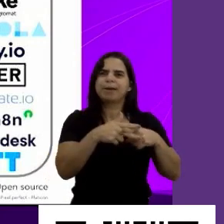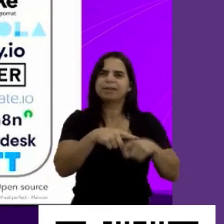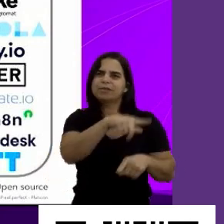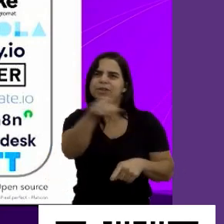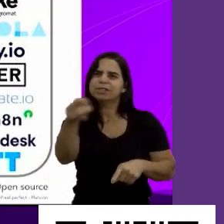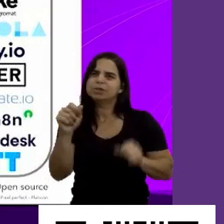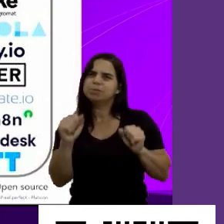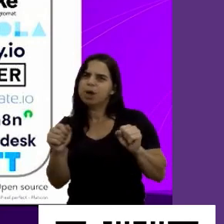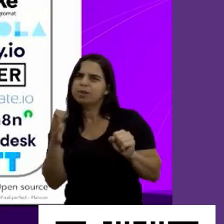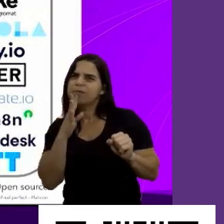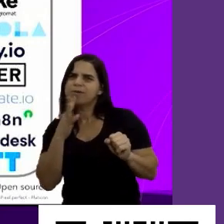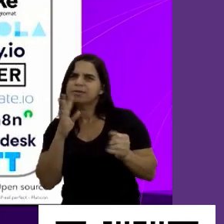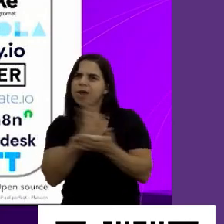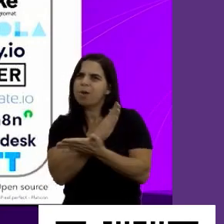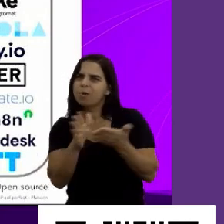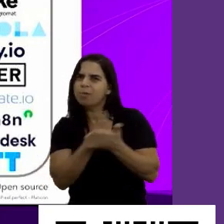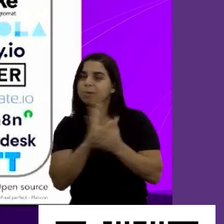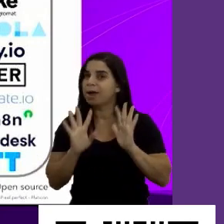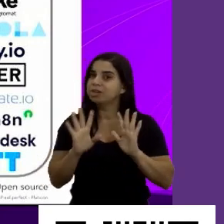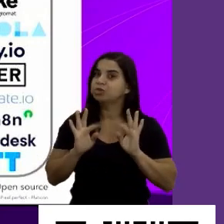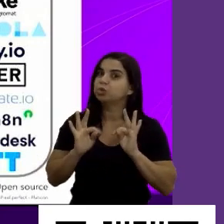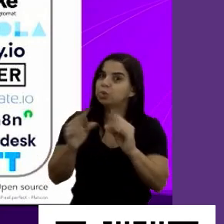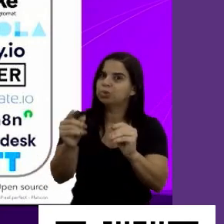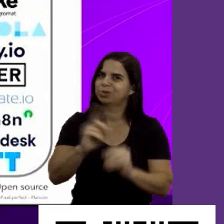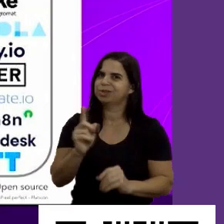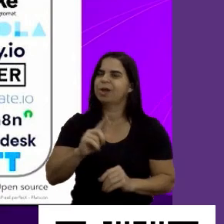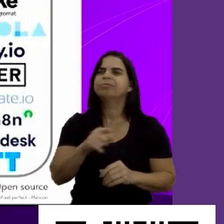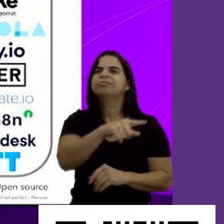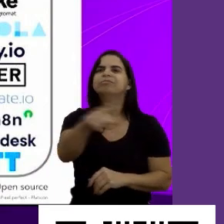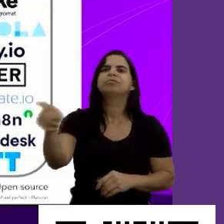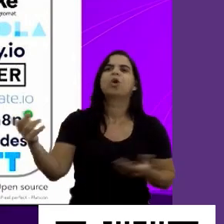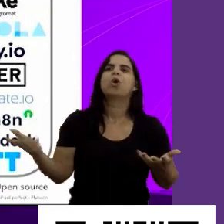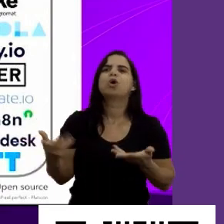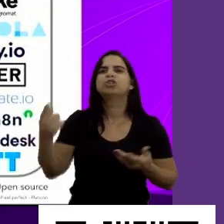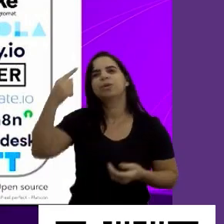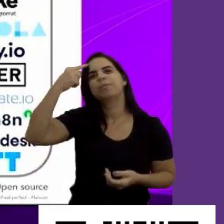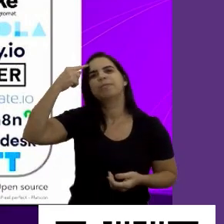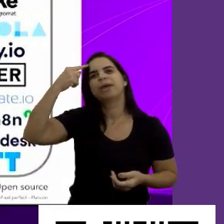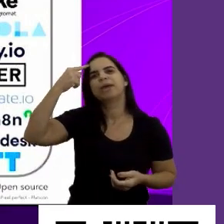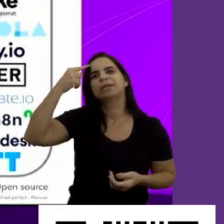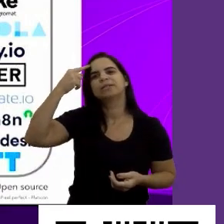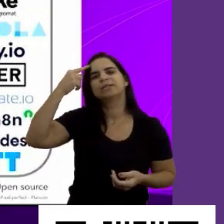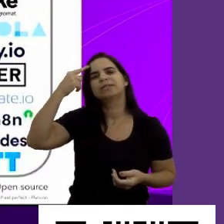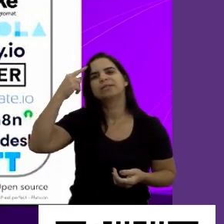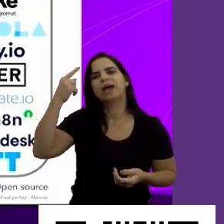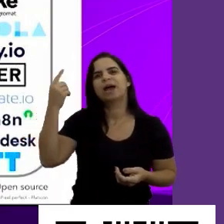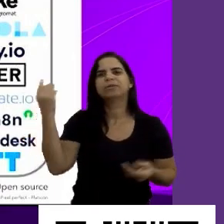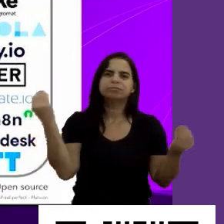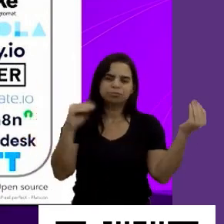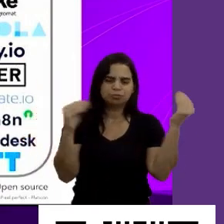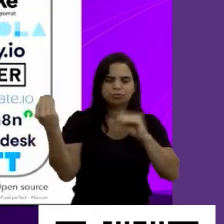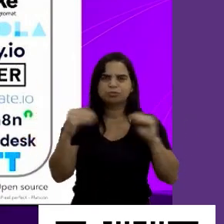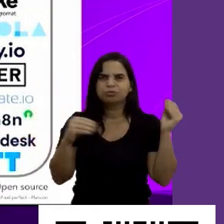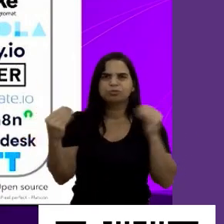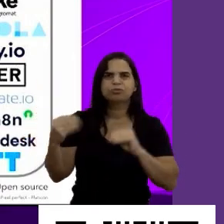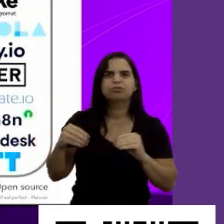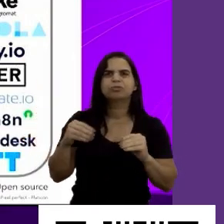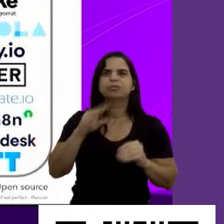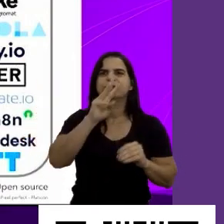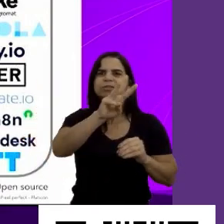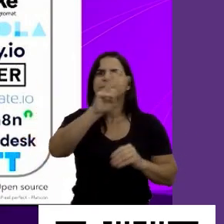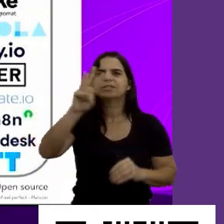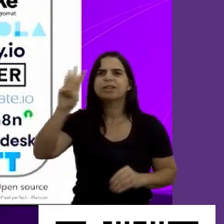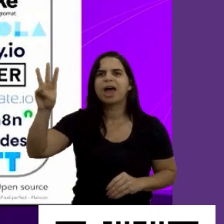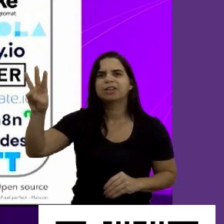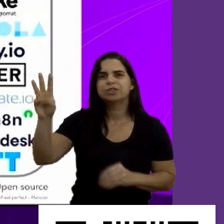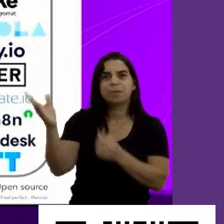mas não todas quem hoje aqui pensa em construir um site básico e não